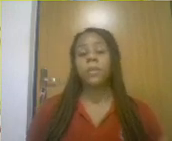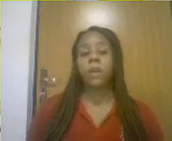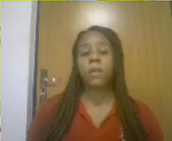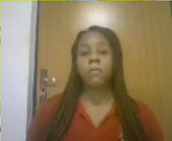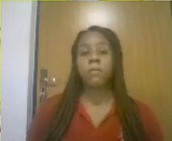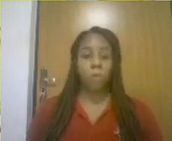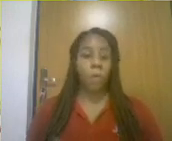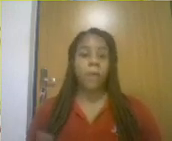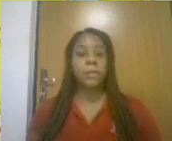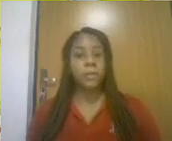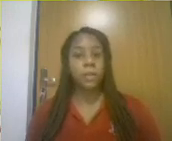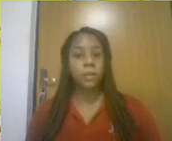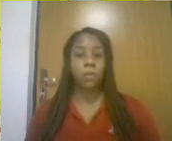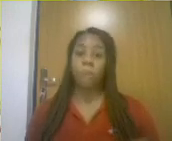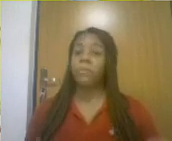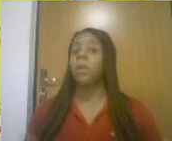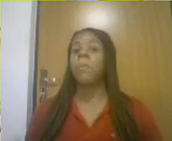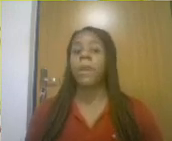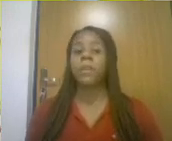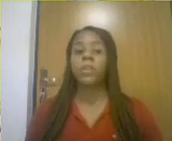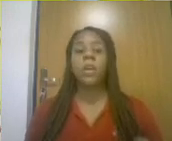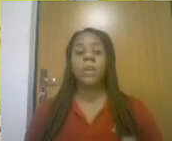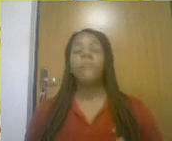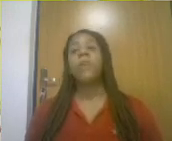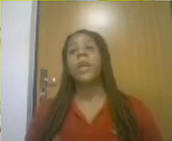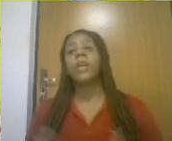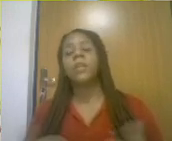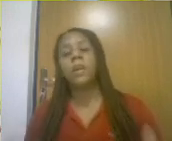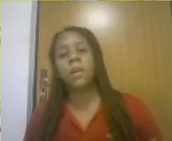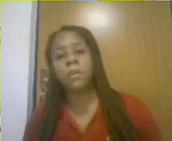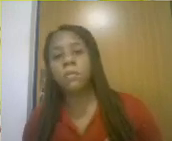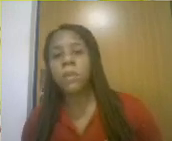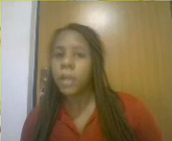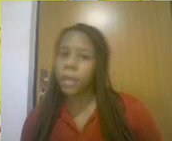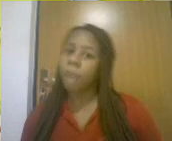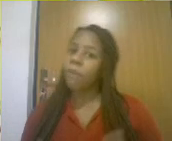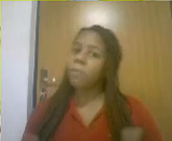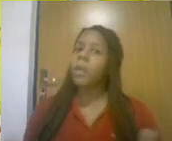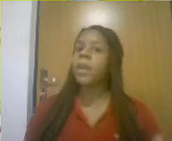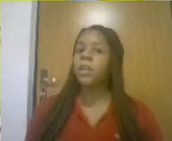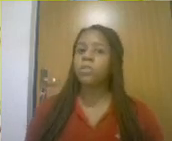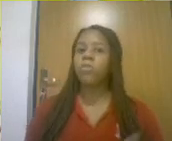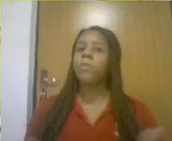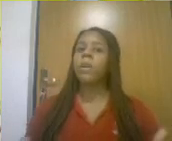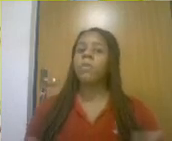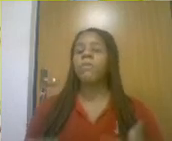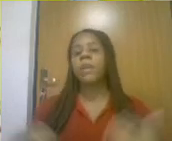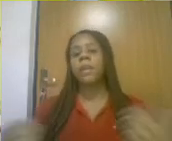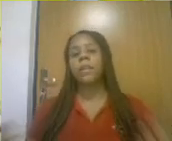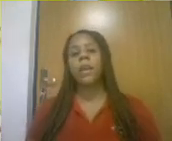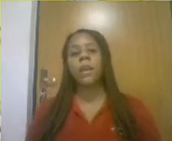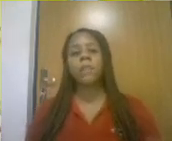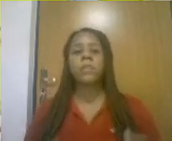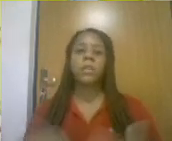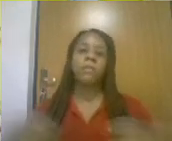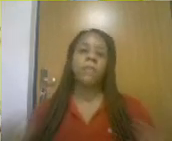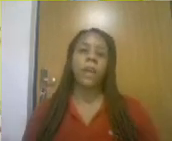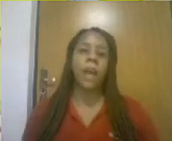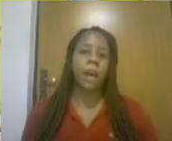foi então, com assim, com finalmente. Foi então que a família descobriu o